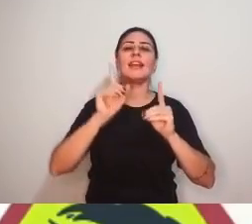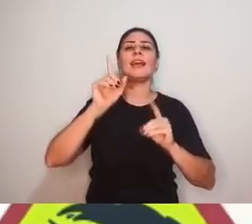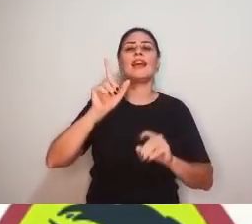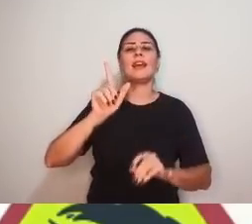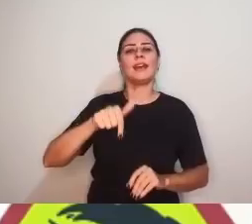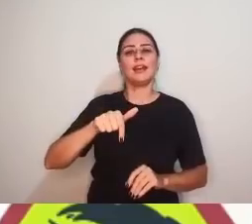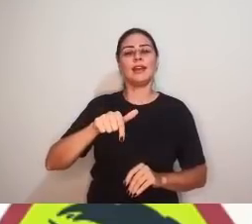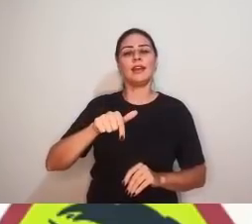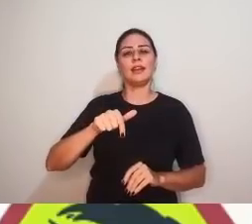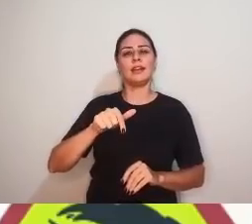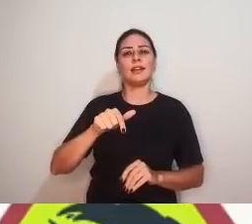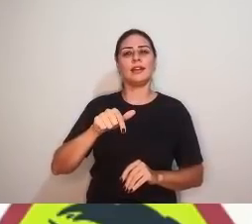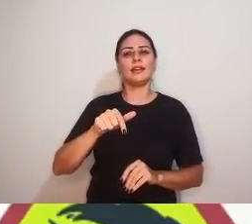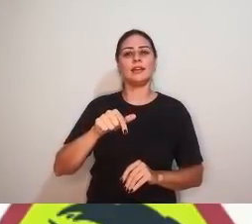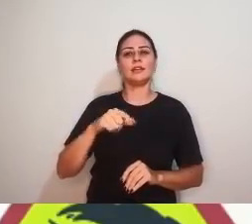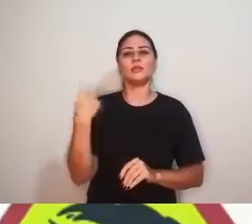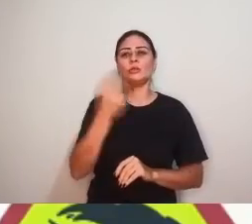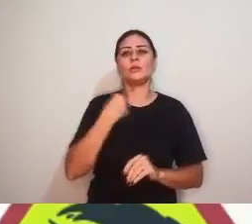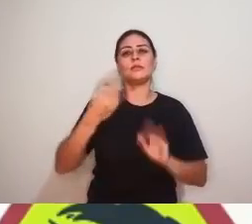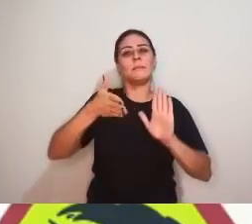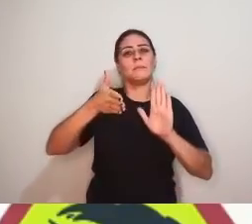didática, ou de proposição de didática para